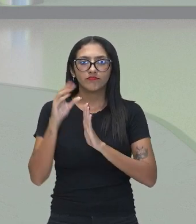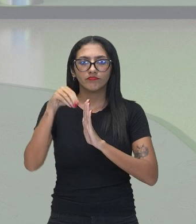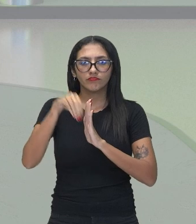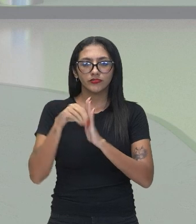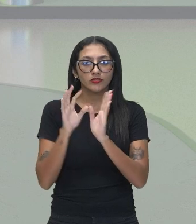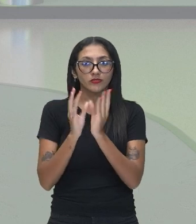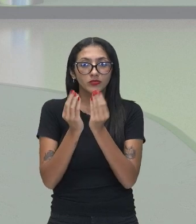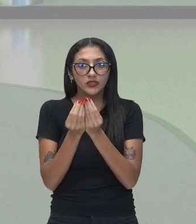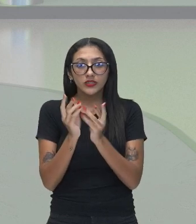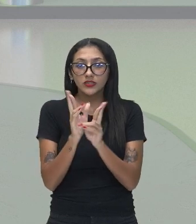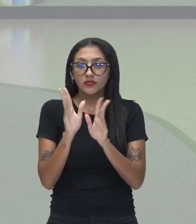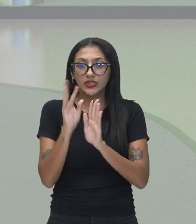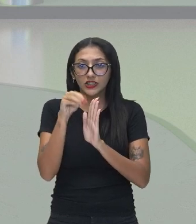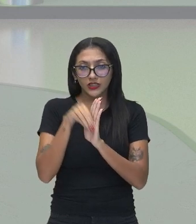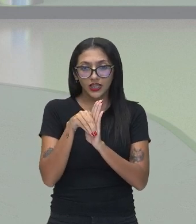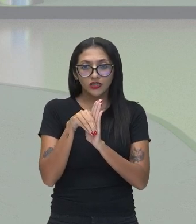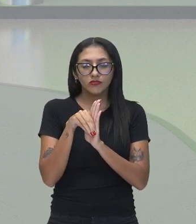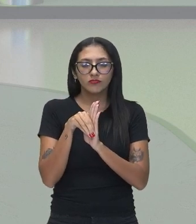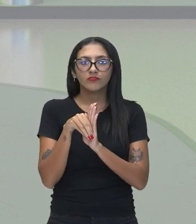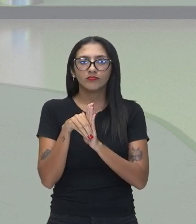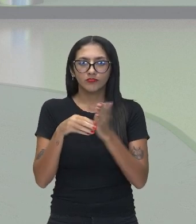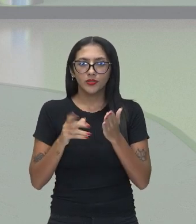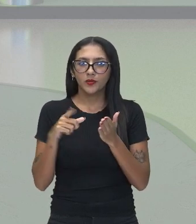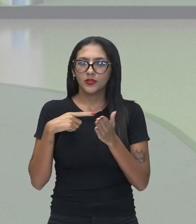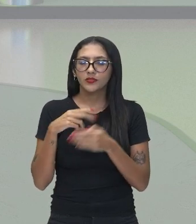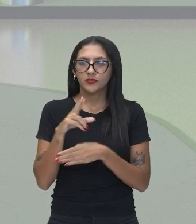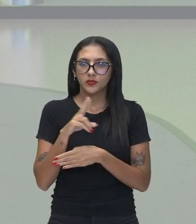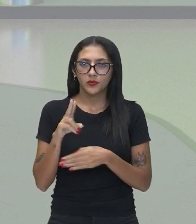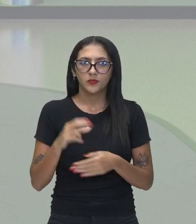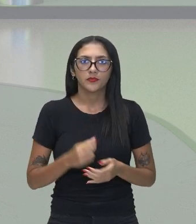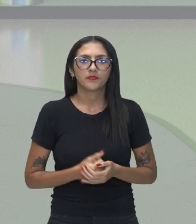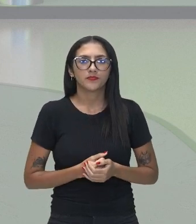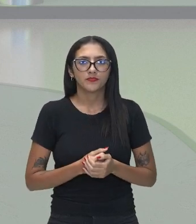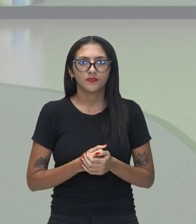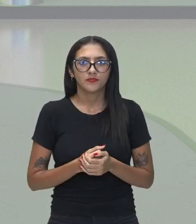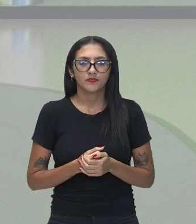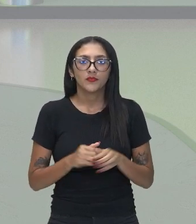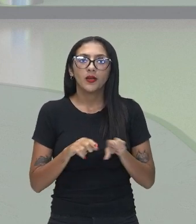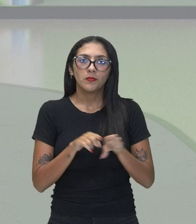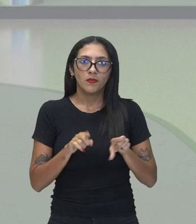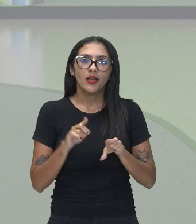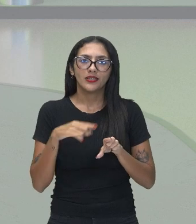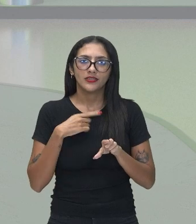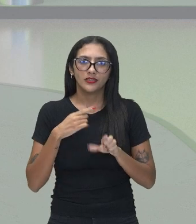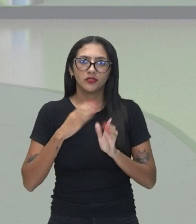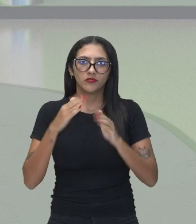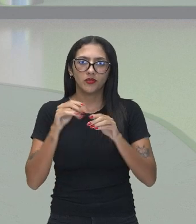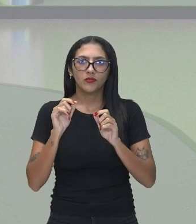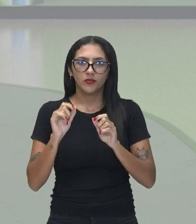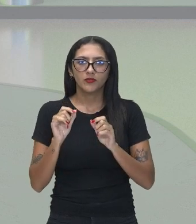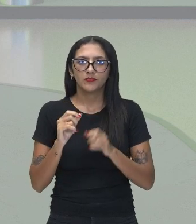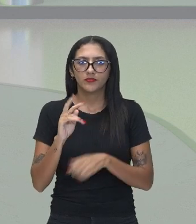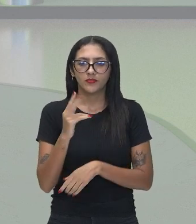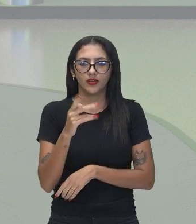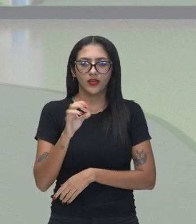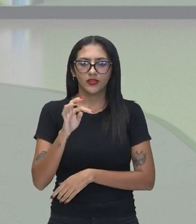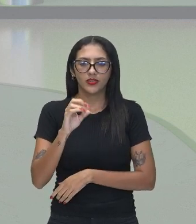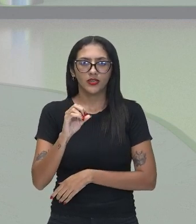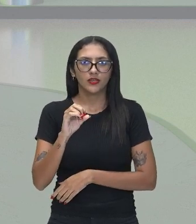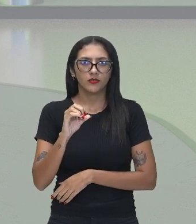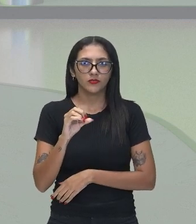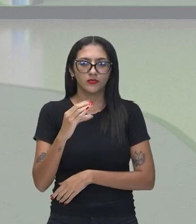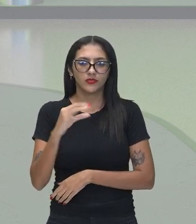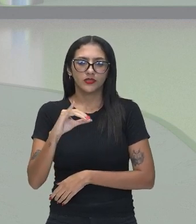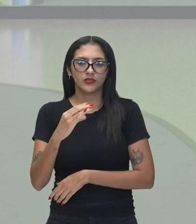ela é heterogênea. Mas como nós estamos falando de cadeia cíclica, então ela vai ser heterocíclica,